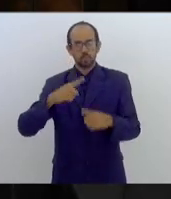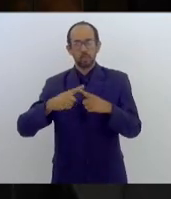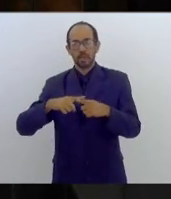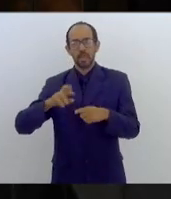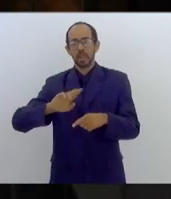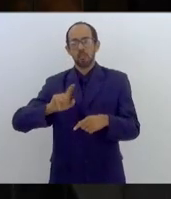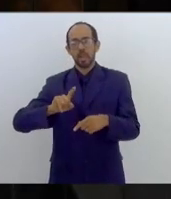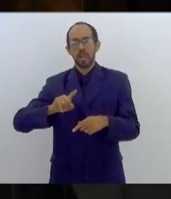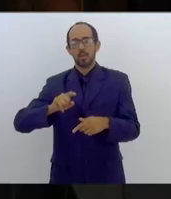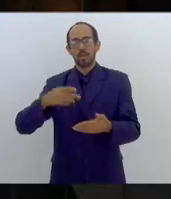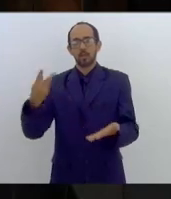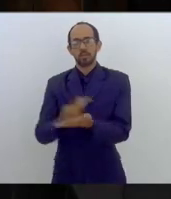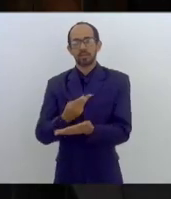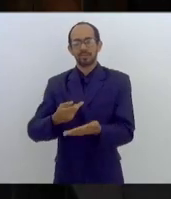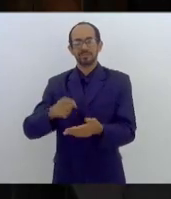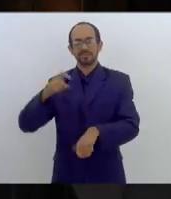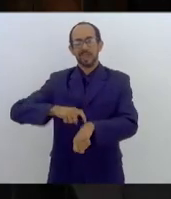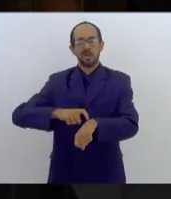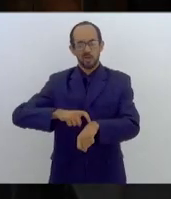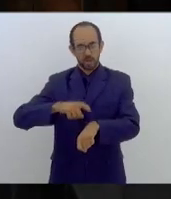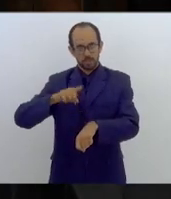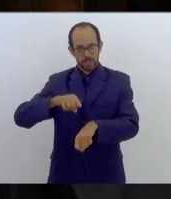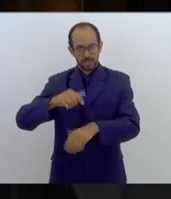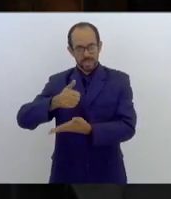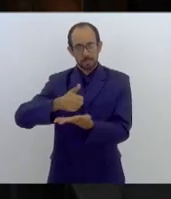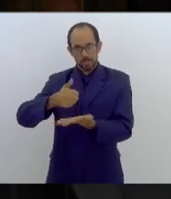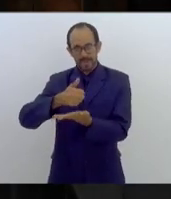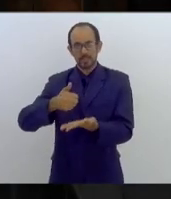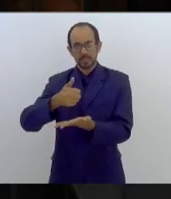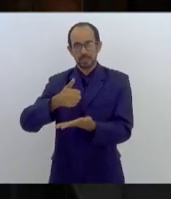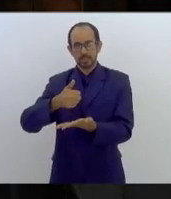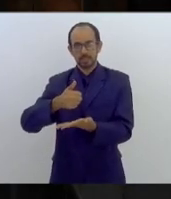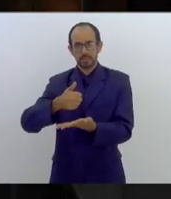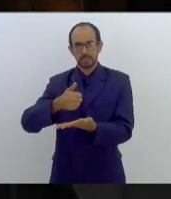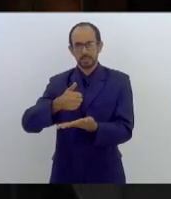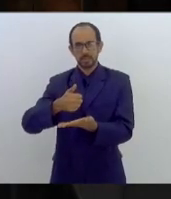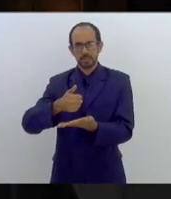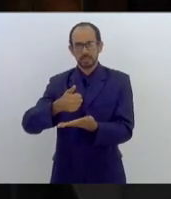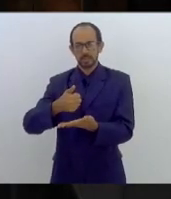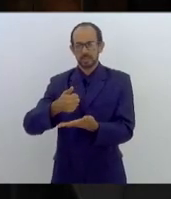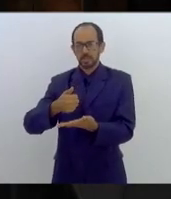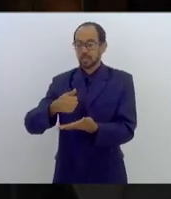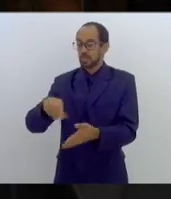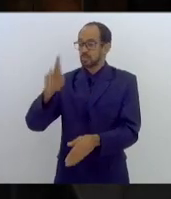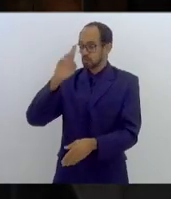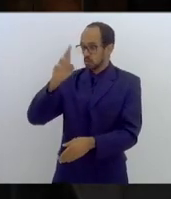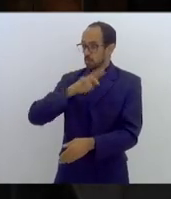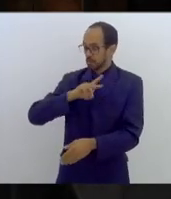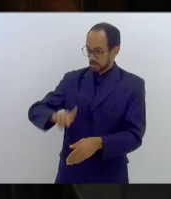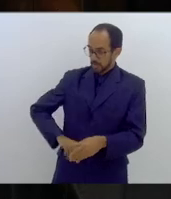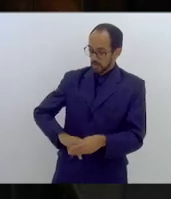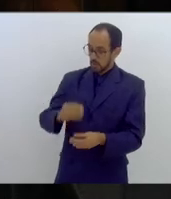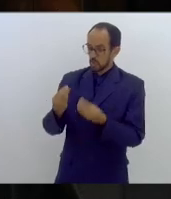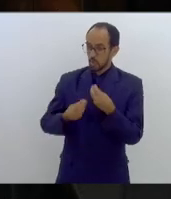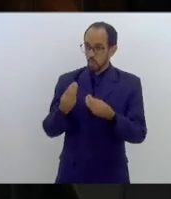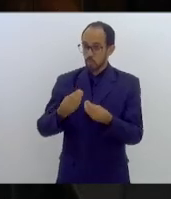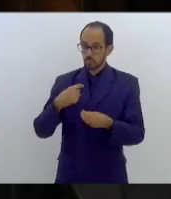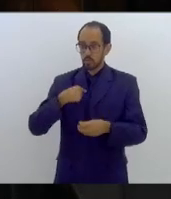mas é a questão base. E como é, senhor presidente, que eu